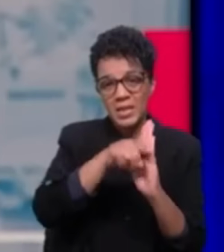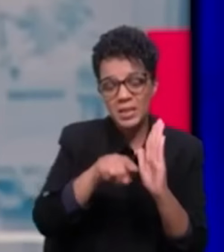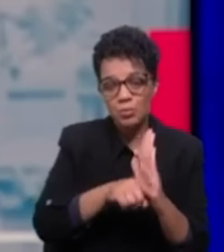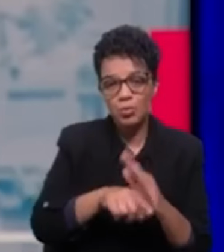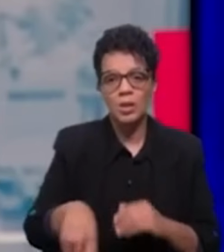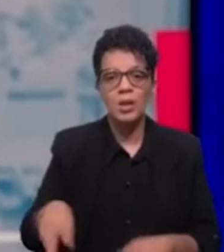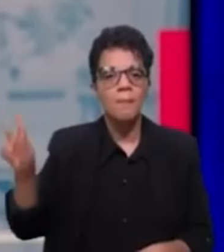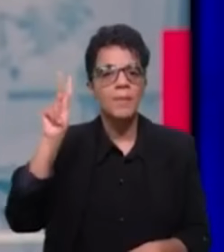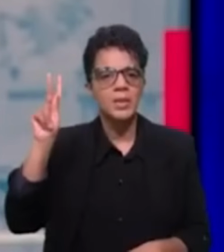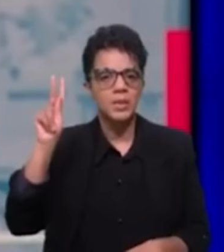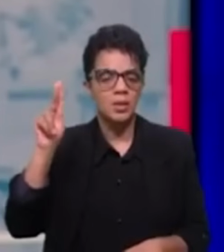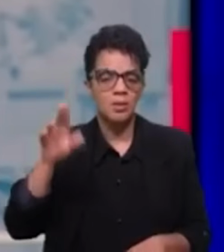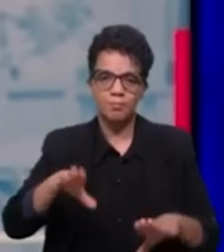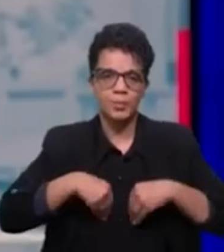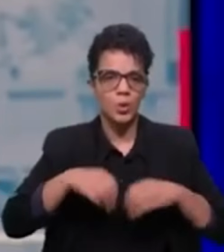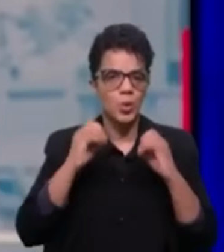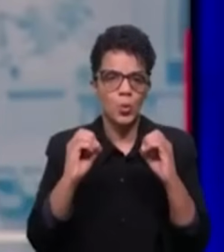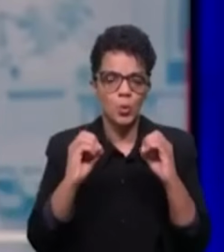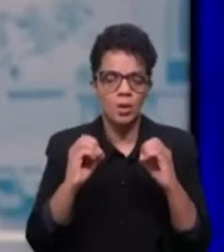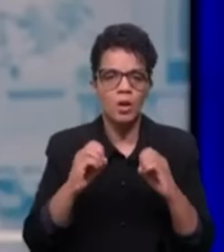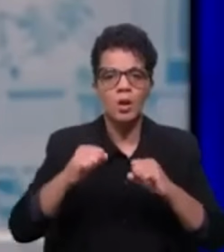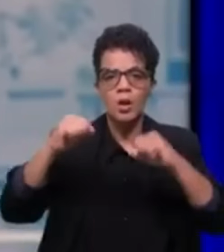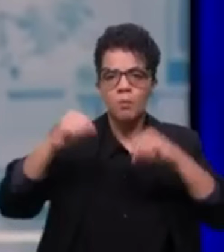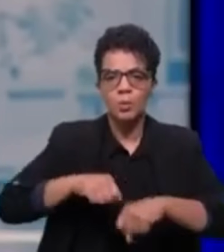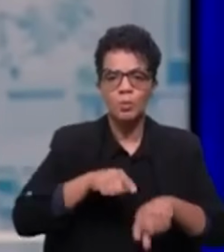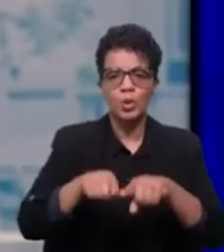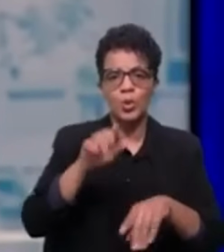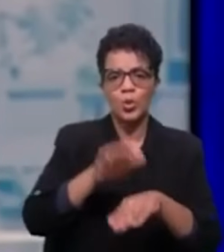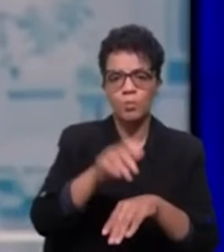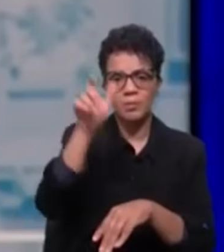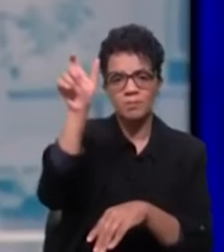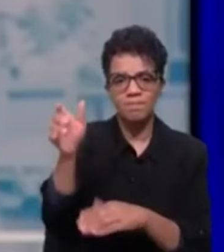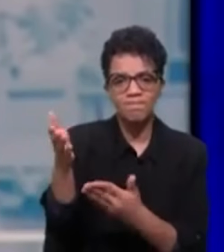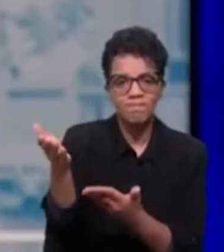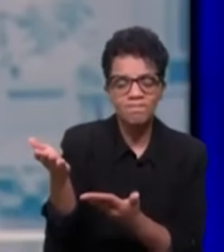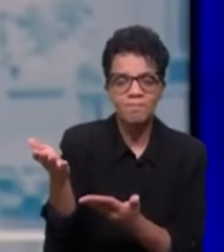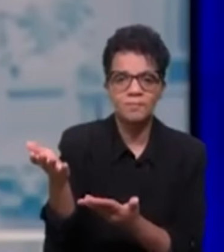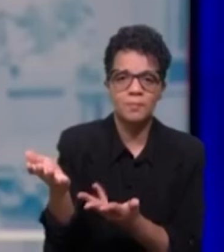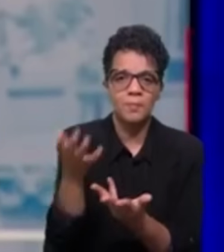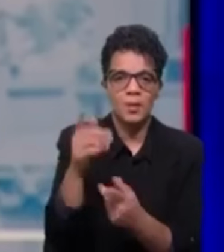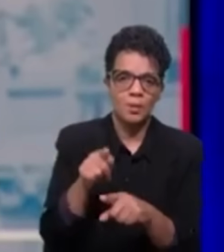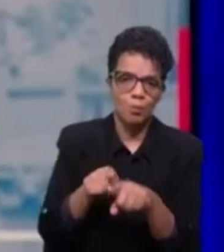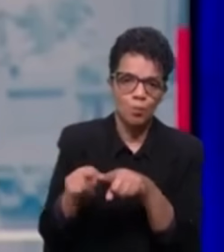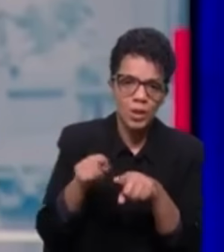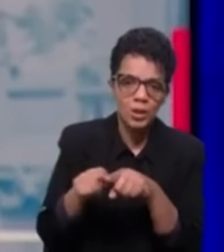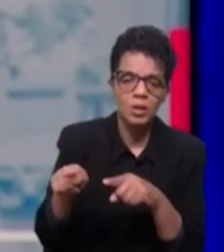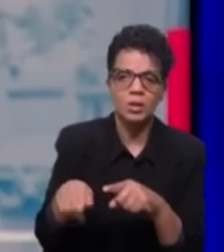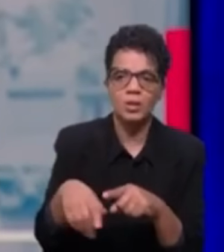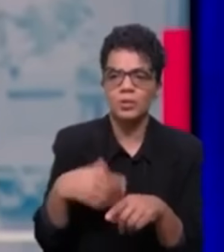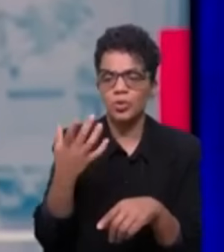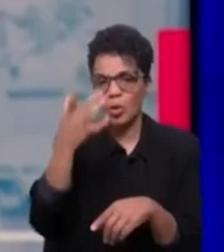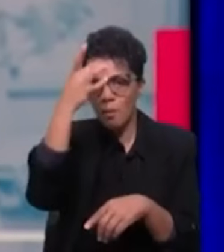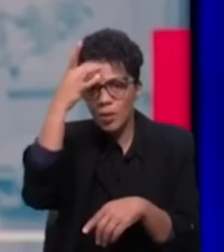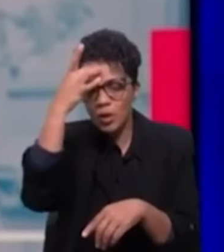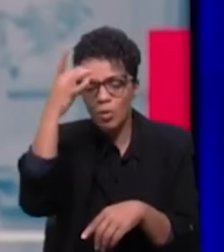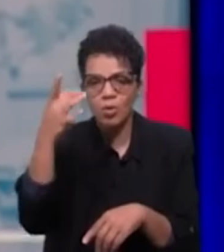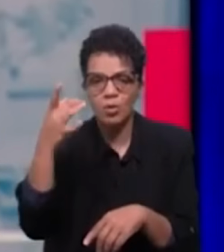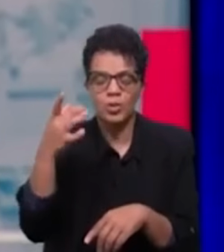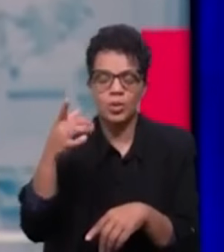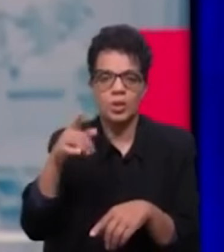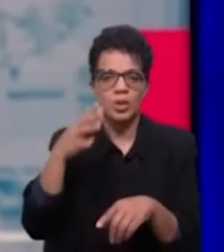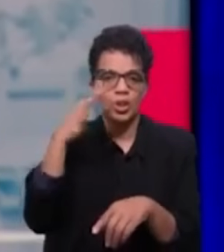PSD nunca alinhará com o entendimento político com alguém que tem e políticas opiniões muitas vezes